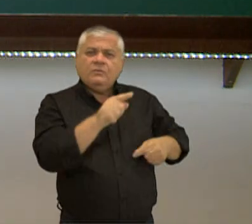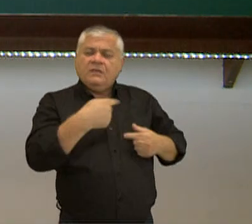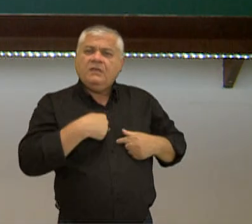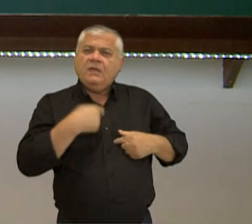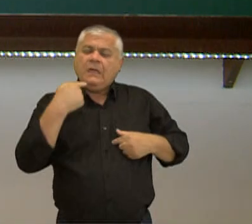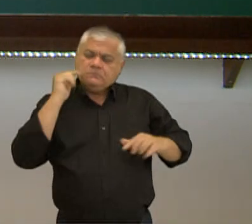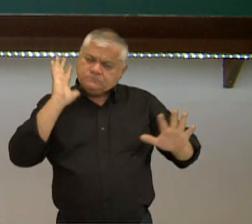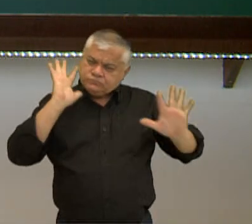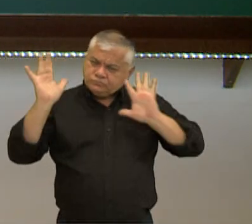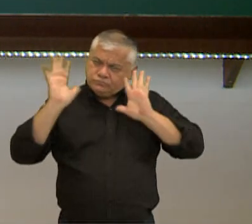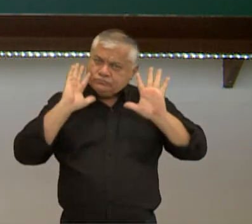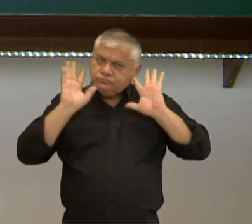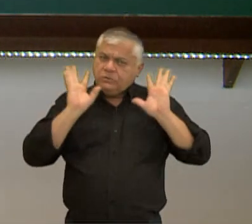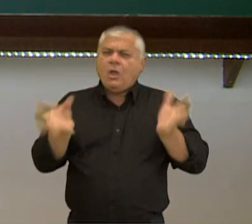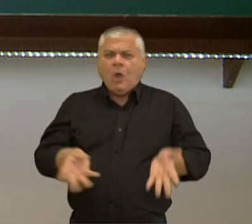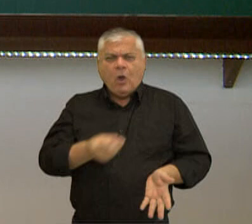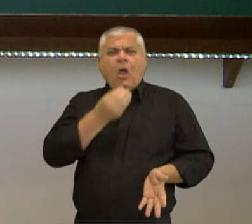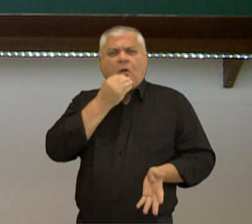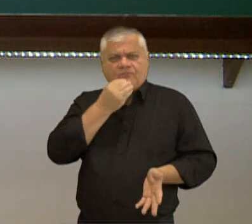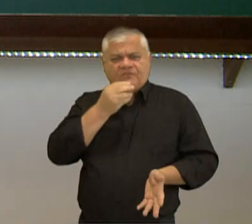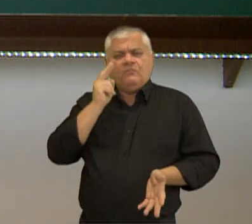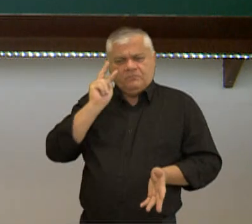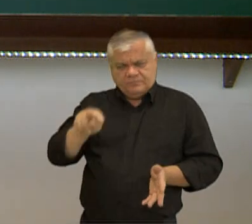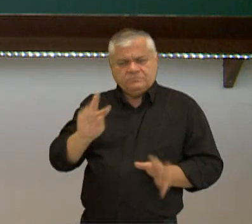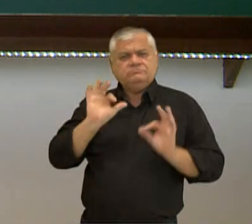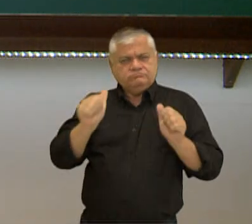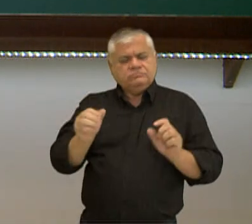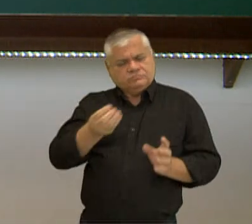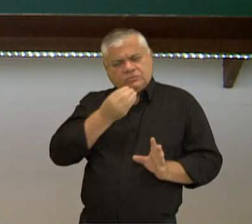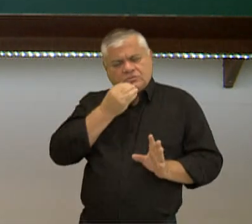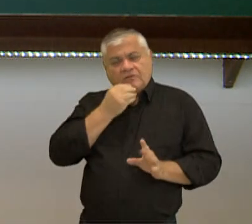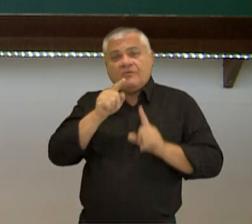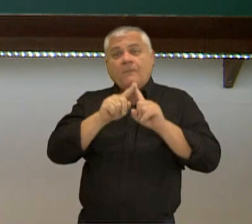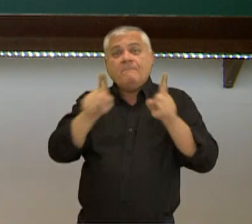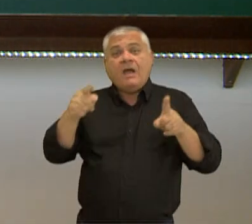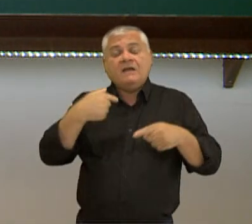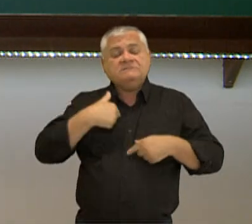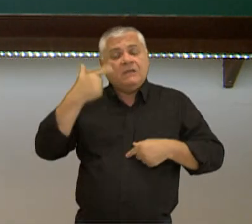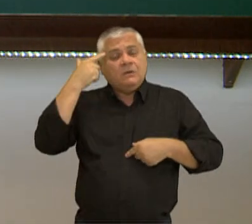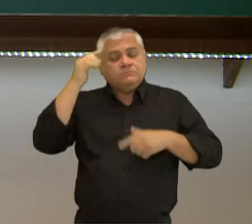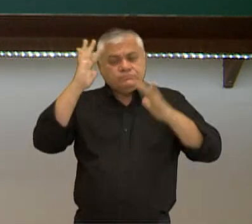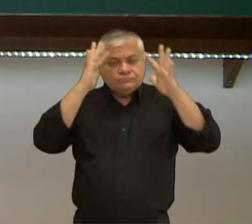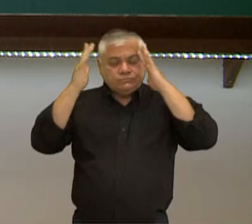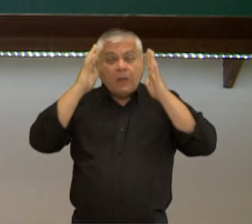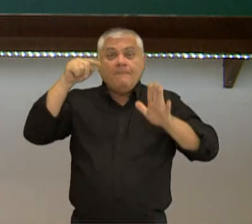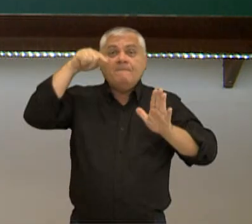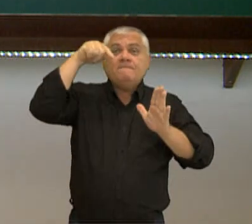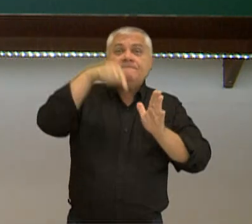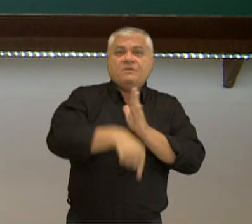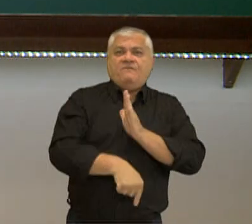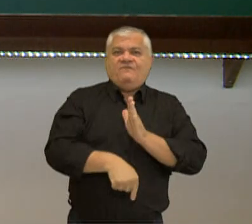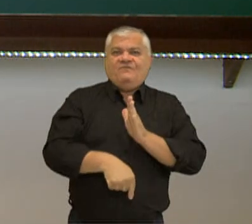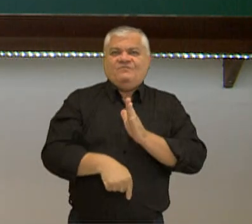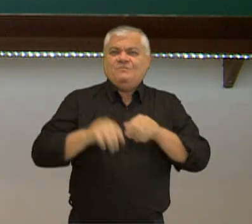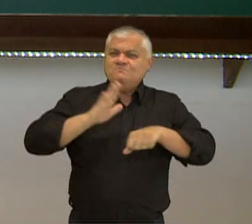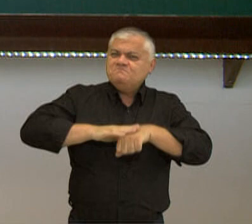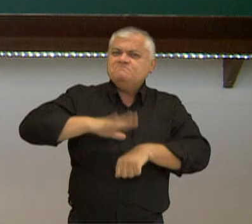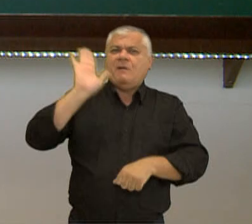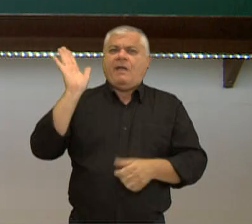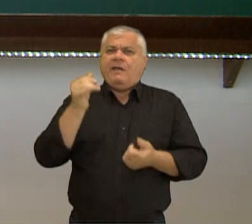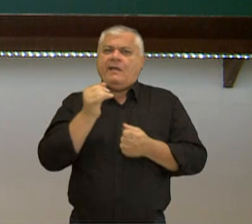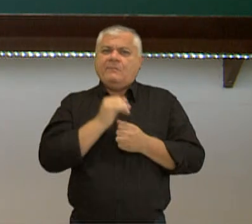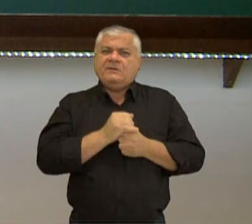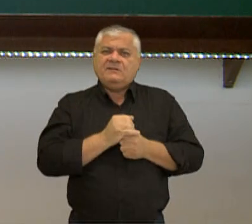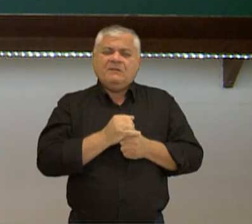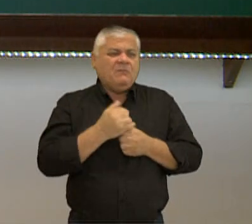além daquilo que é óbvio. É a capacidade de você pensar de forma mais aprofundada, de sair do senso comum